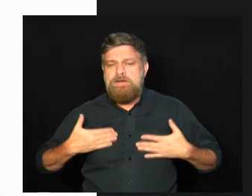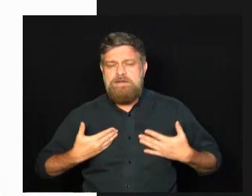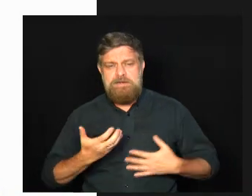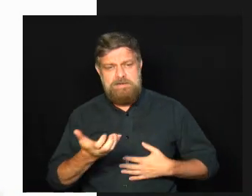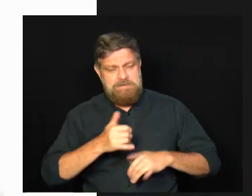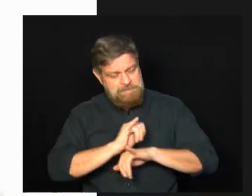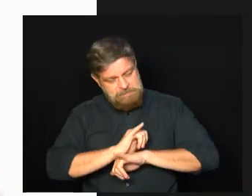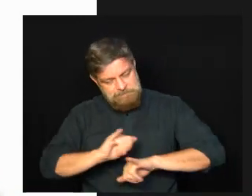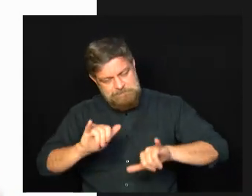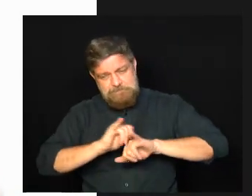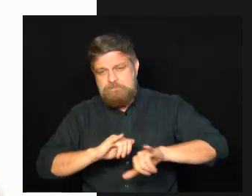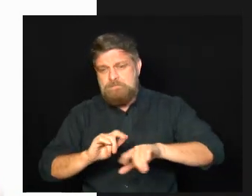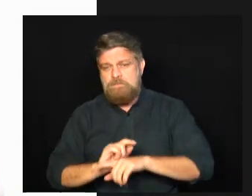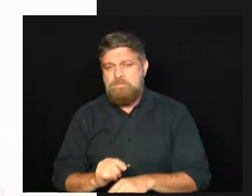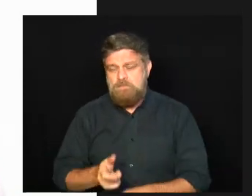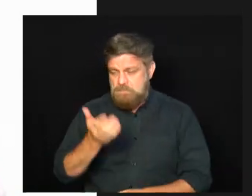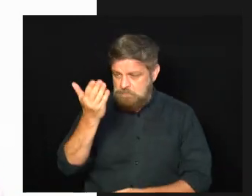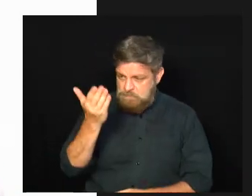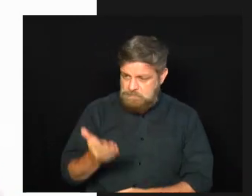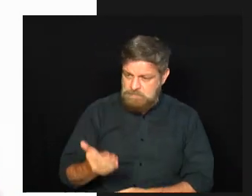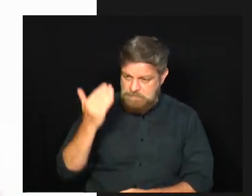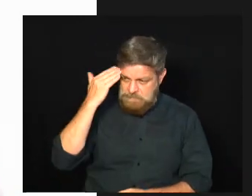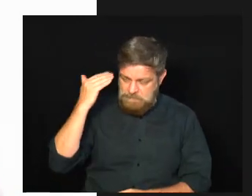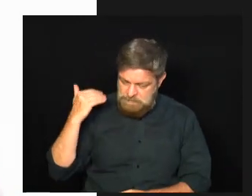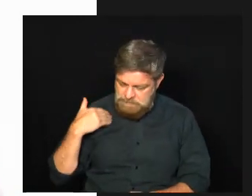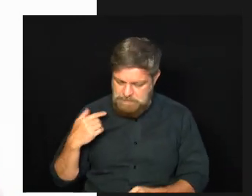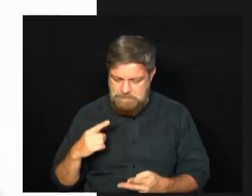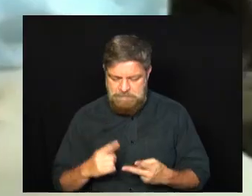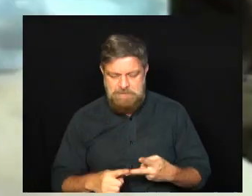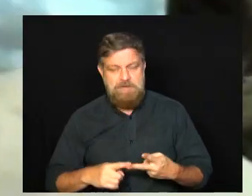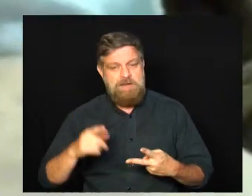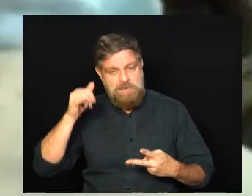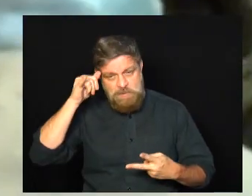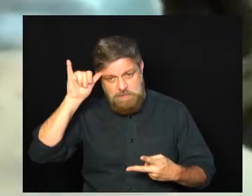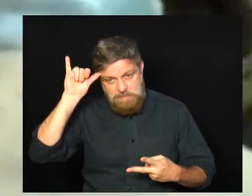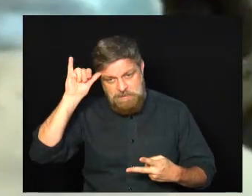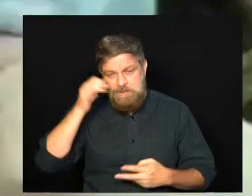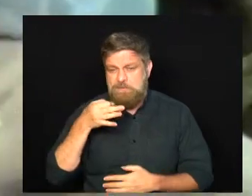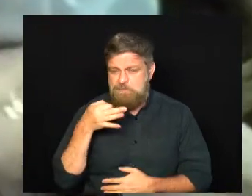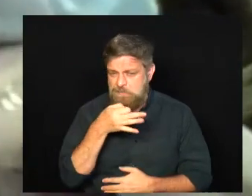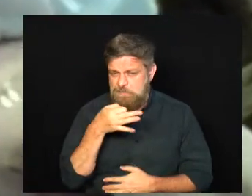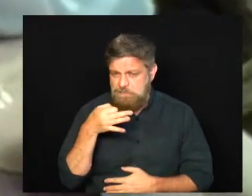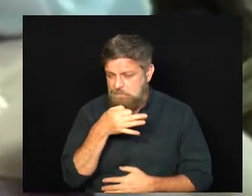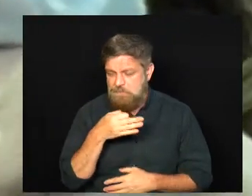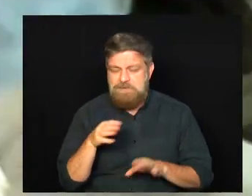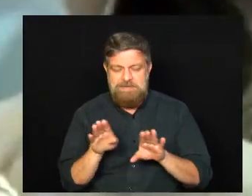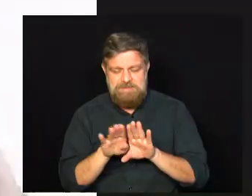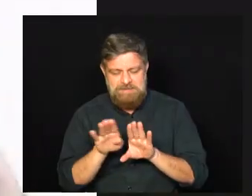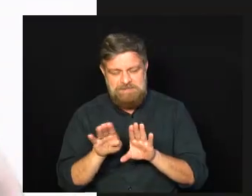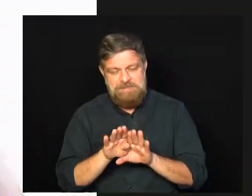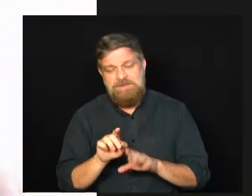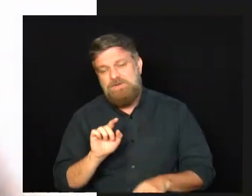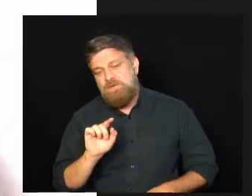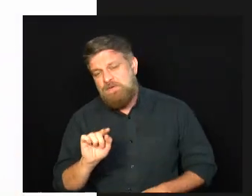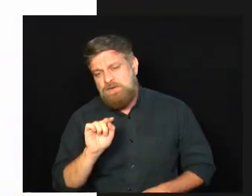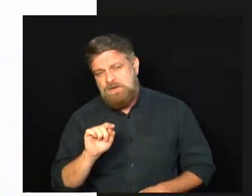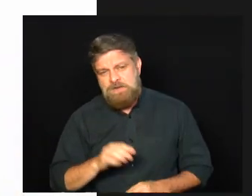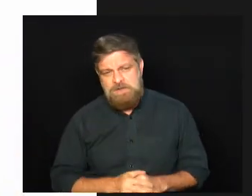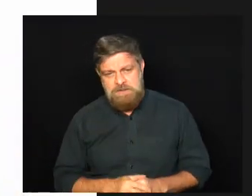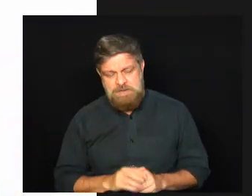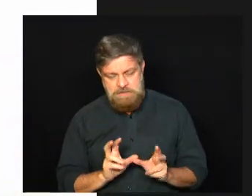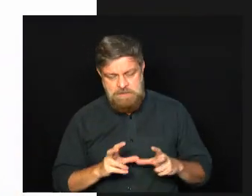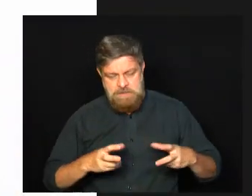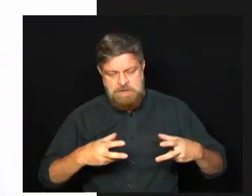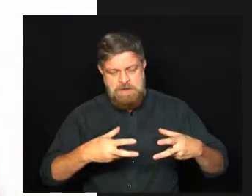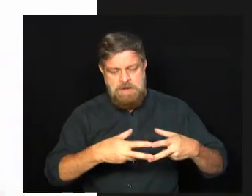dizer à senhora vereadora, ao senhor vereador Paulo Búfalo também, e a toda a